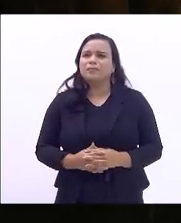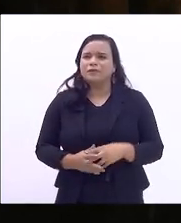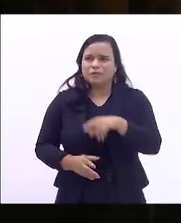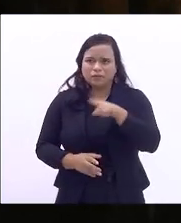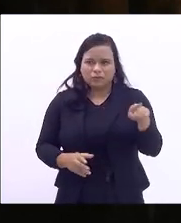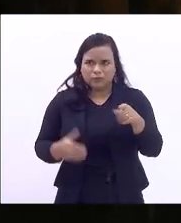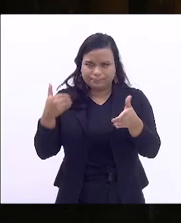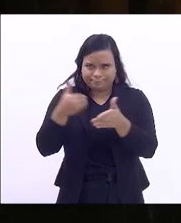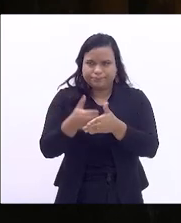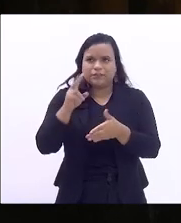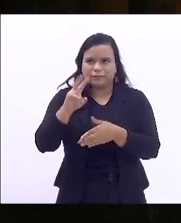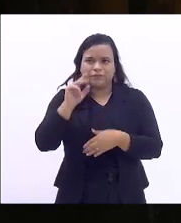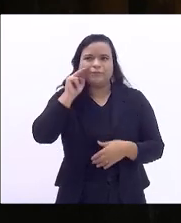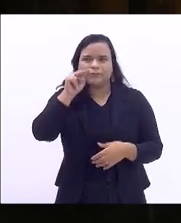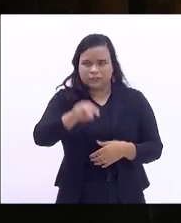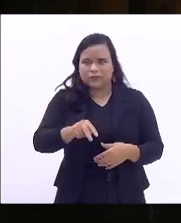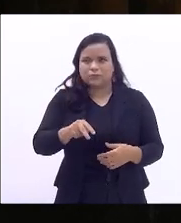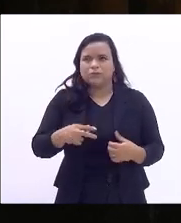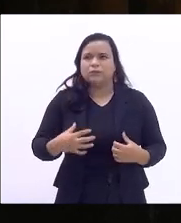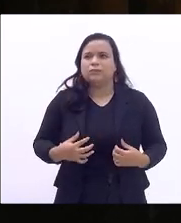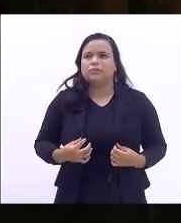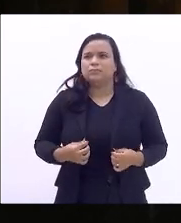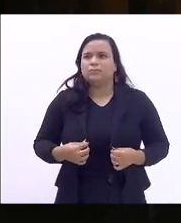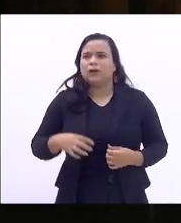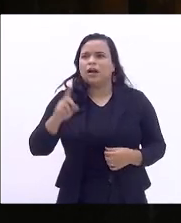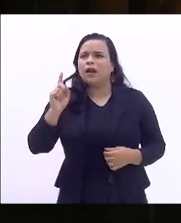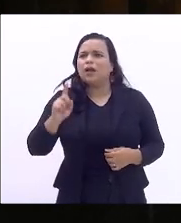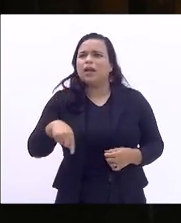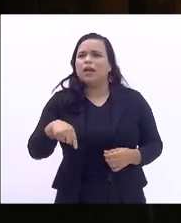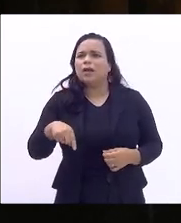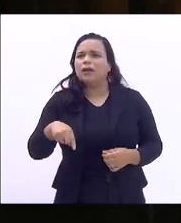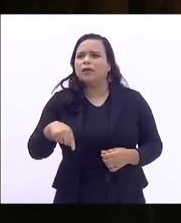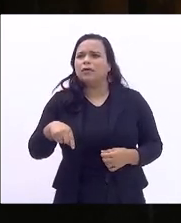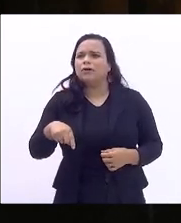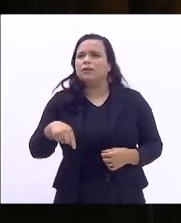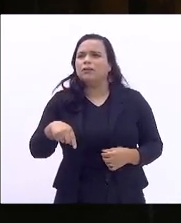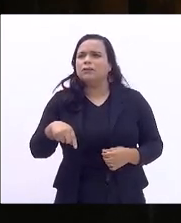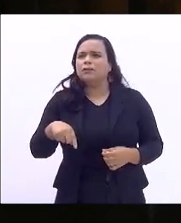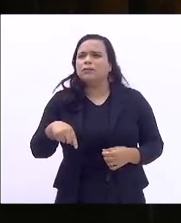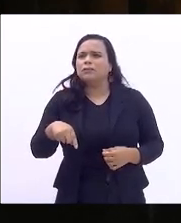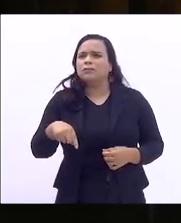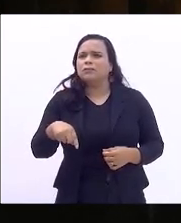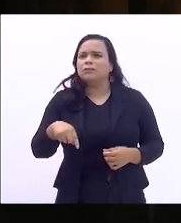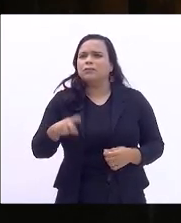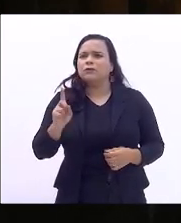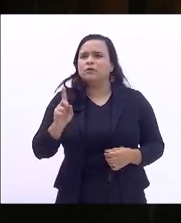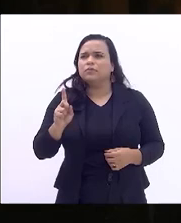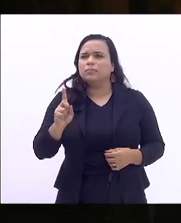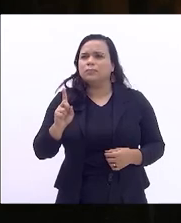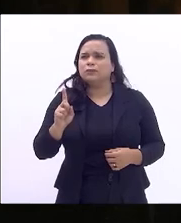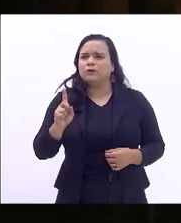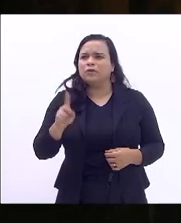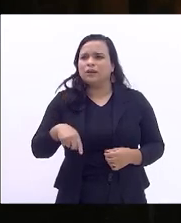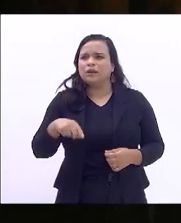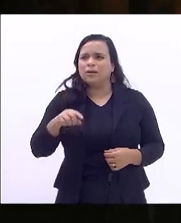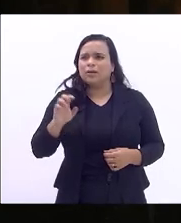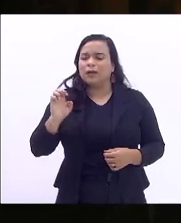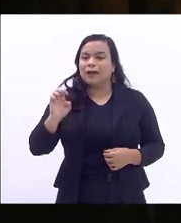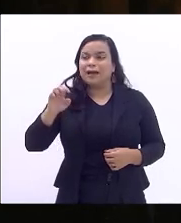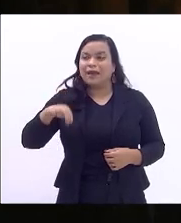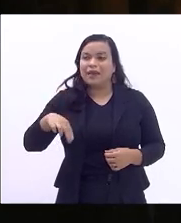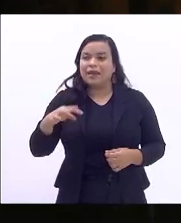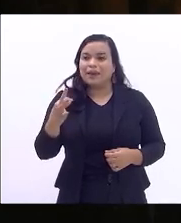vocês em breve poderão estar vendo que é por trás três hein entre lobos É